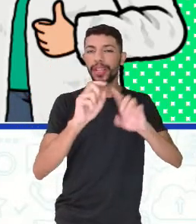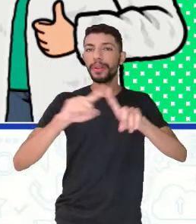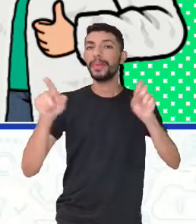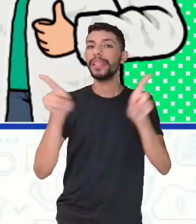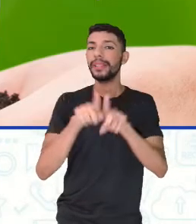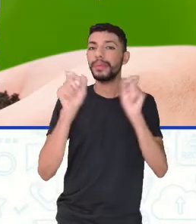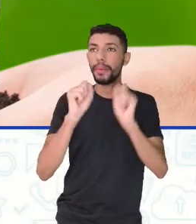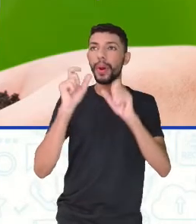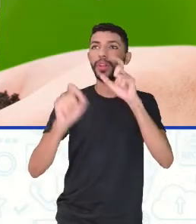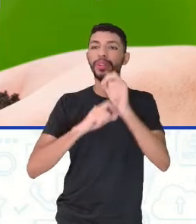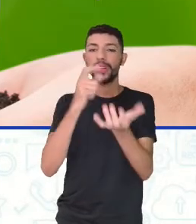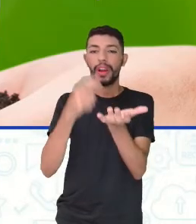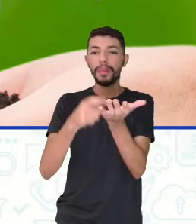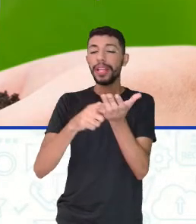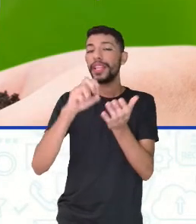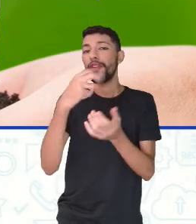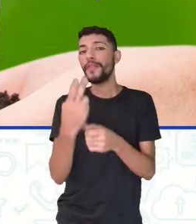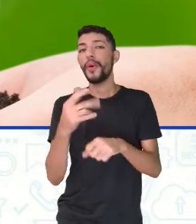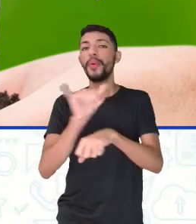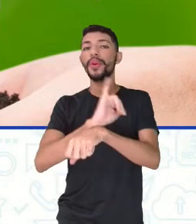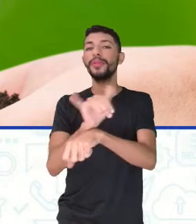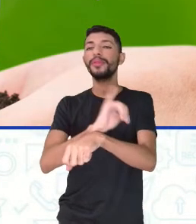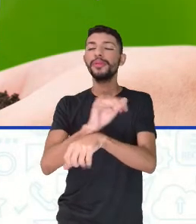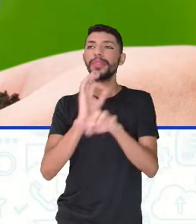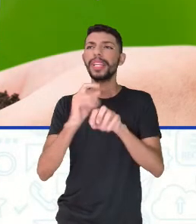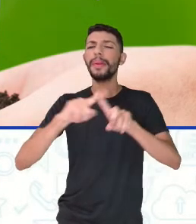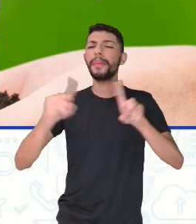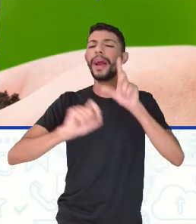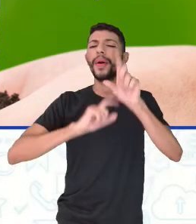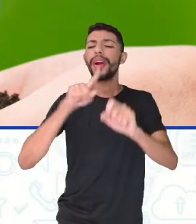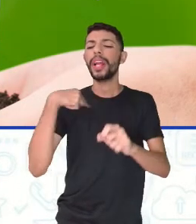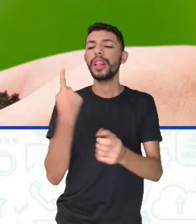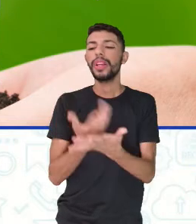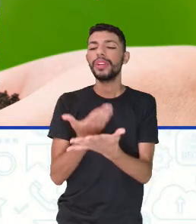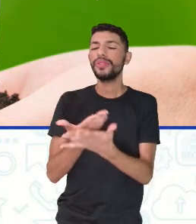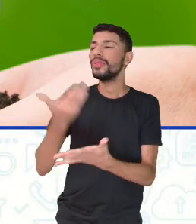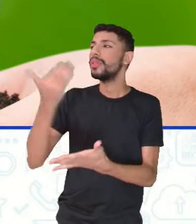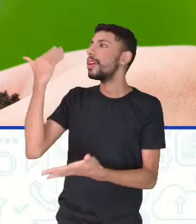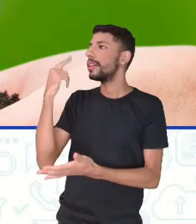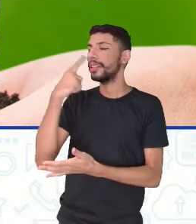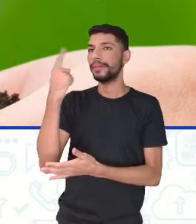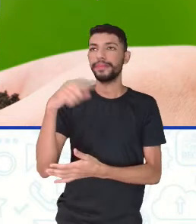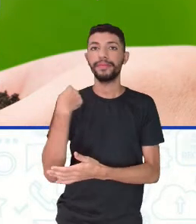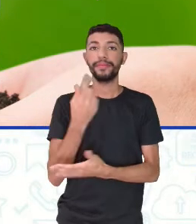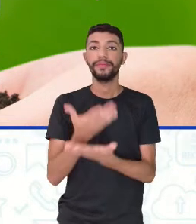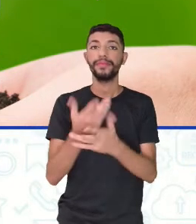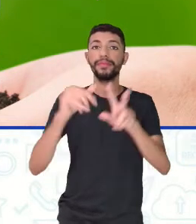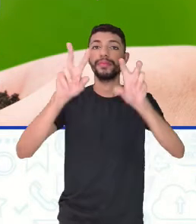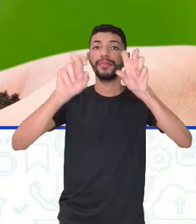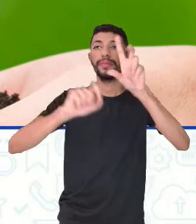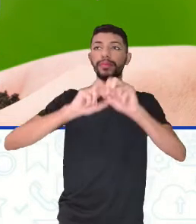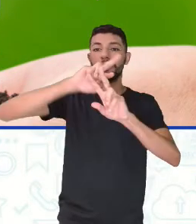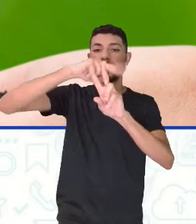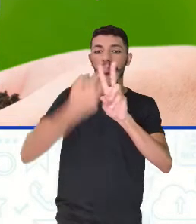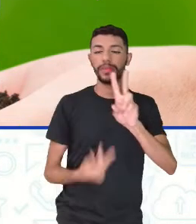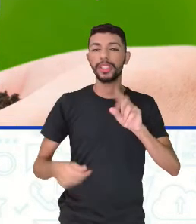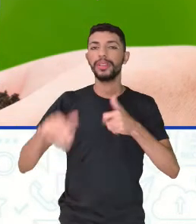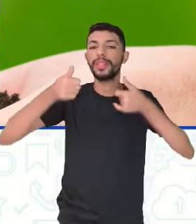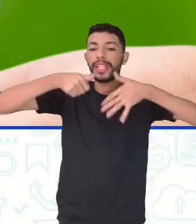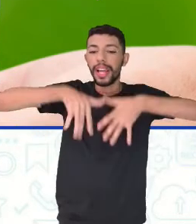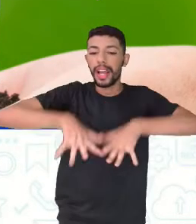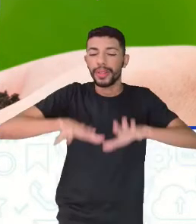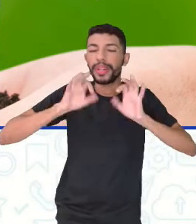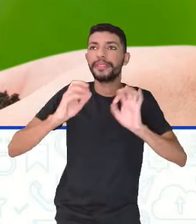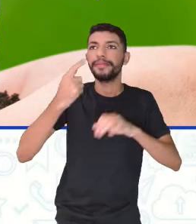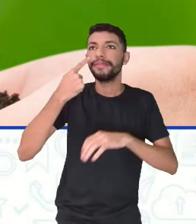aplicativo. Mas, o que nós vimos na aula passada? Na aula passada nós estudamos a respeito dos recursos naturais.